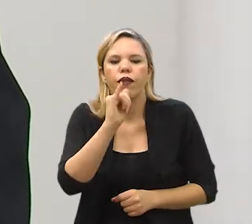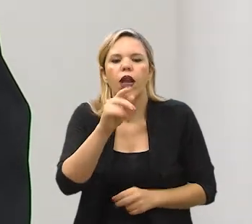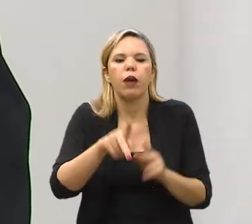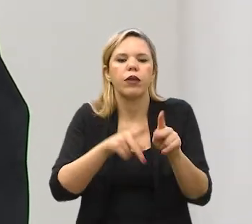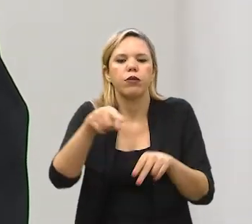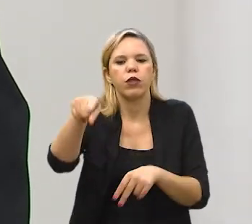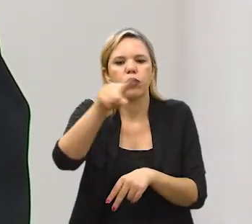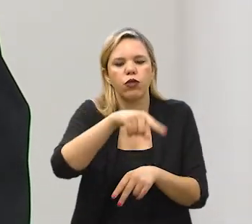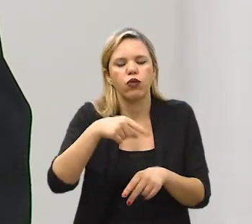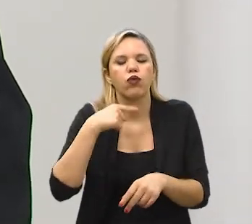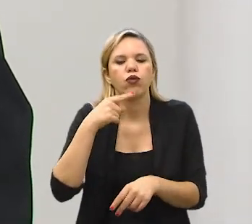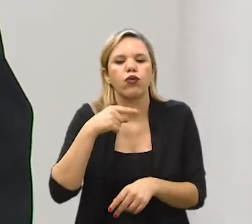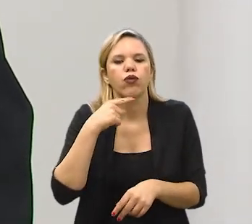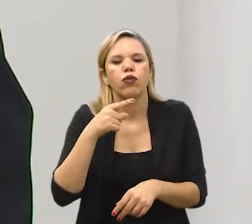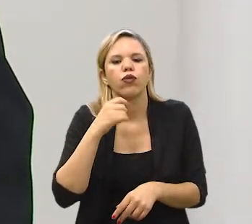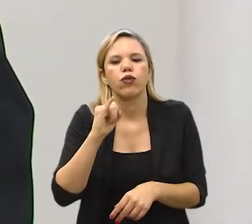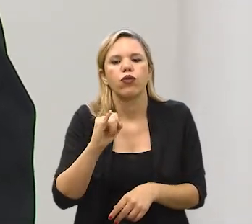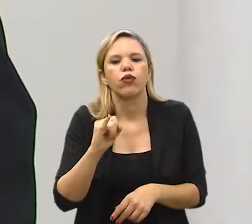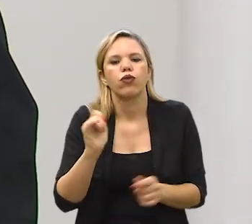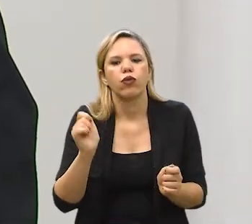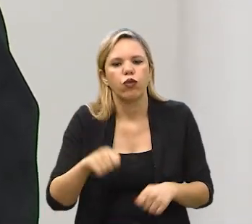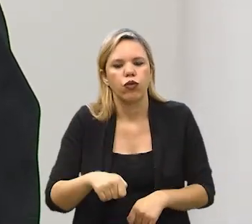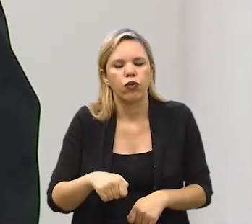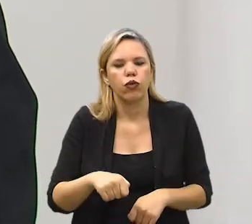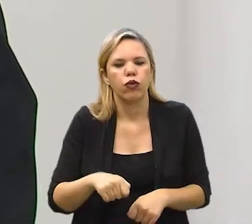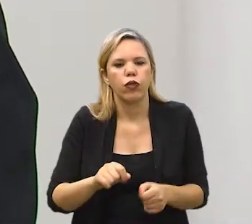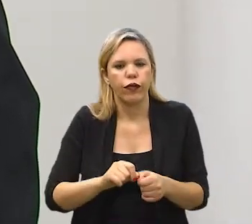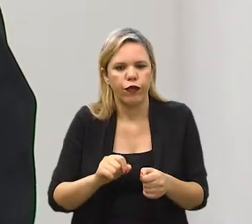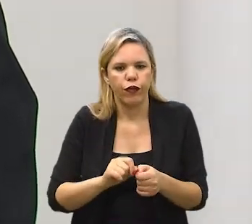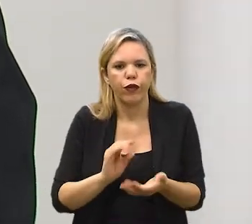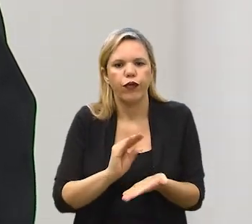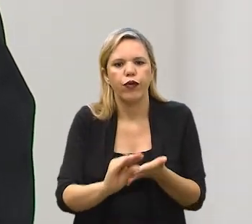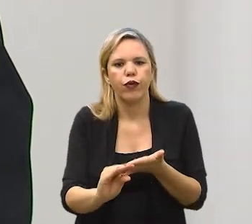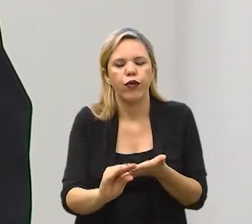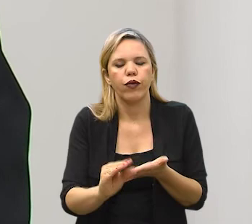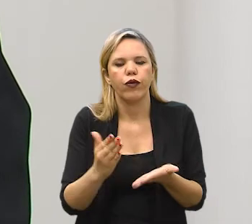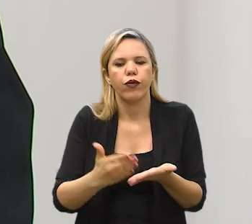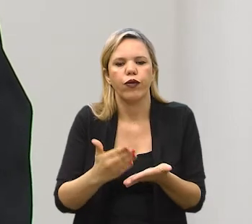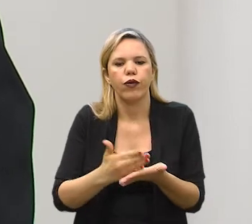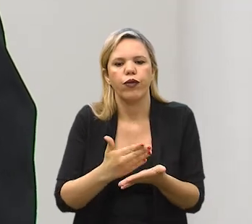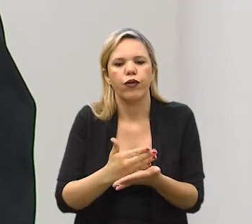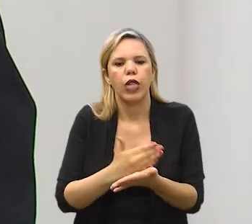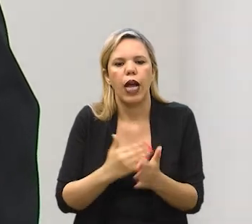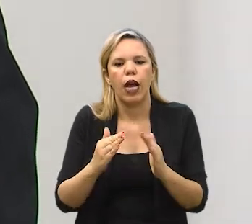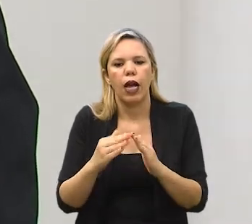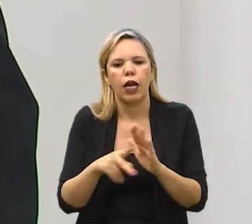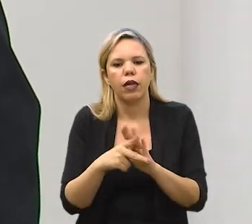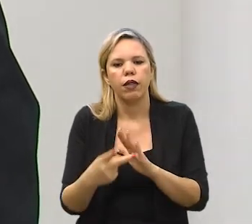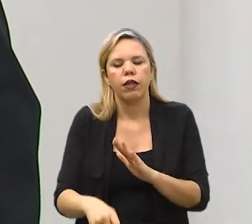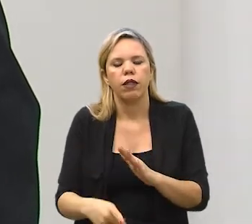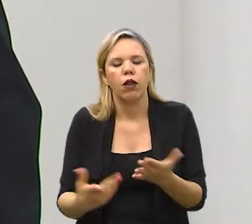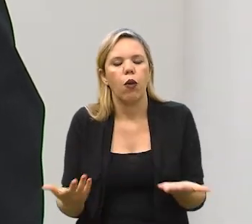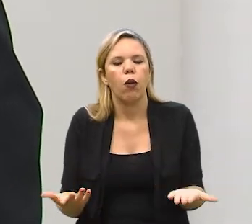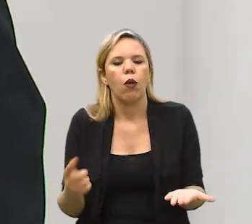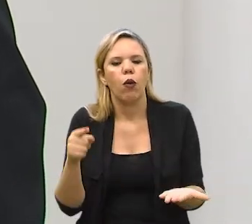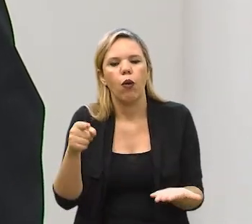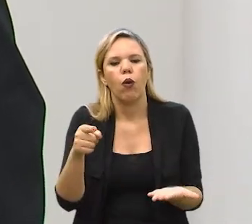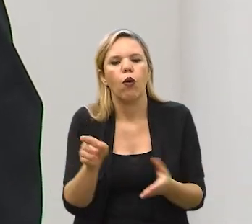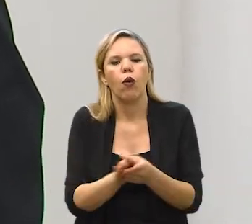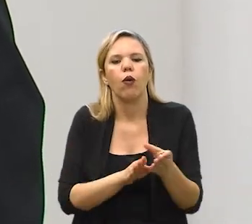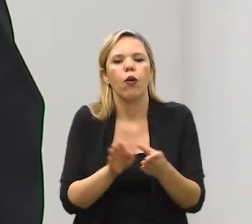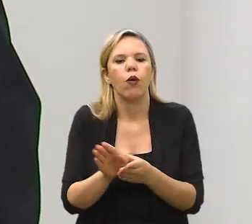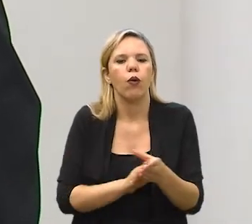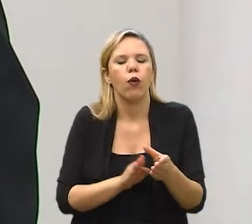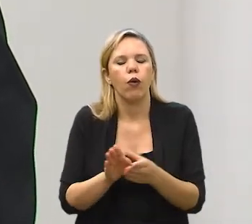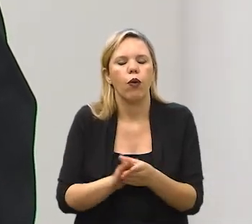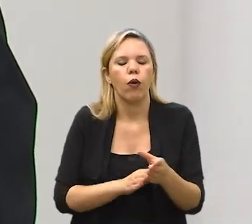está na dúvida se vale a pena fazer um investimento como esse, de financiar a casa própria? Qual seria o seu conselho